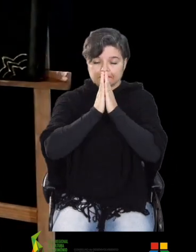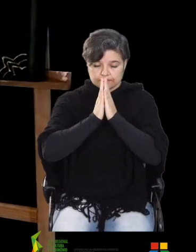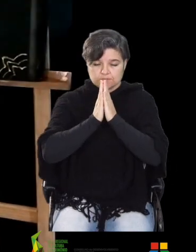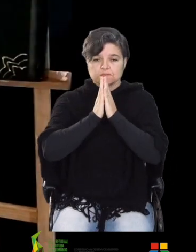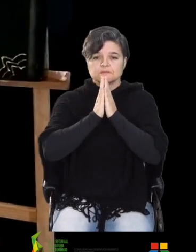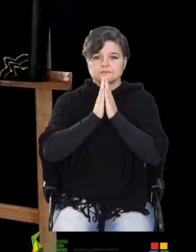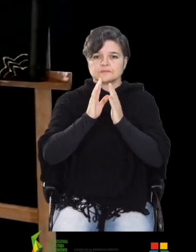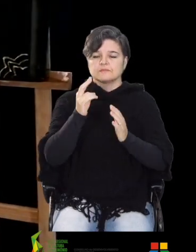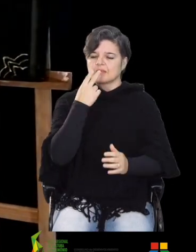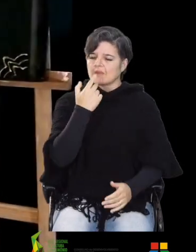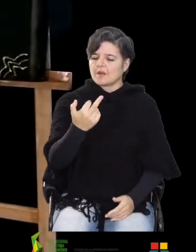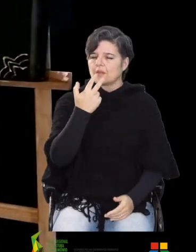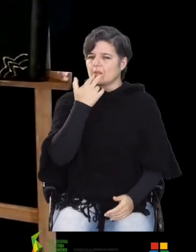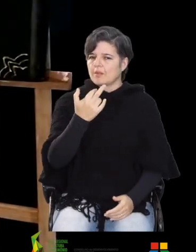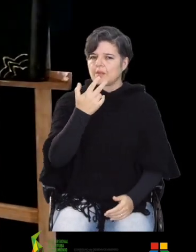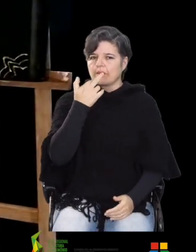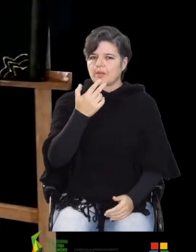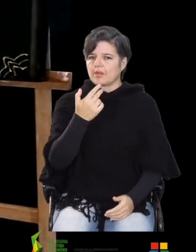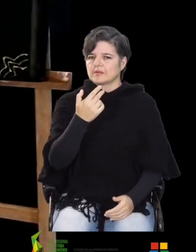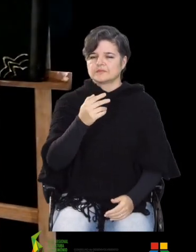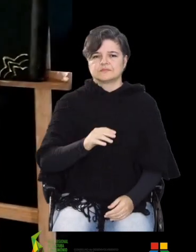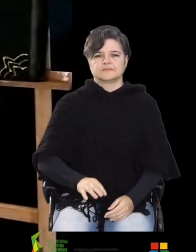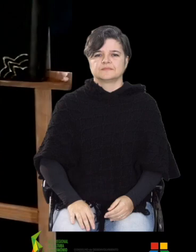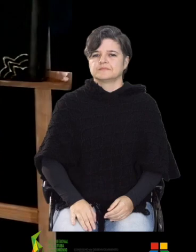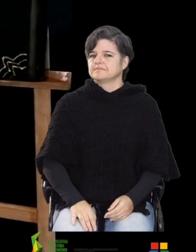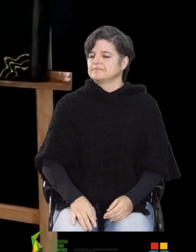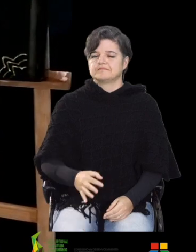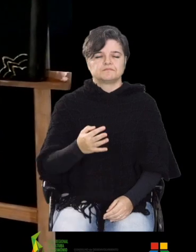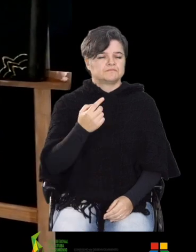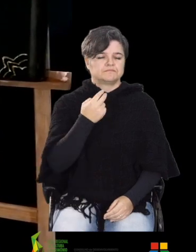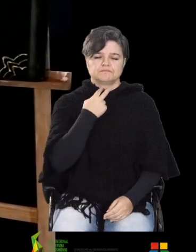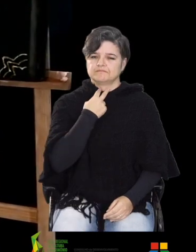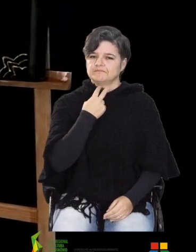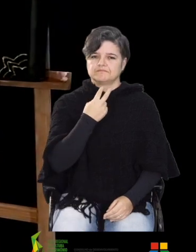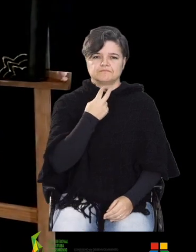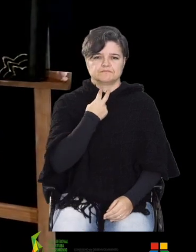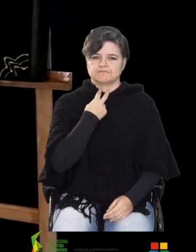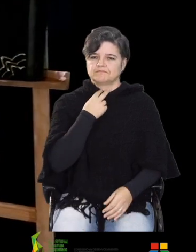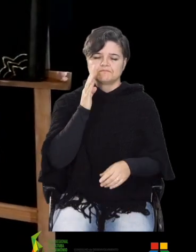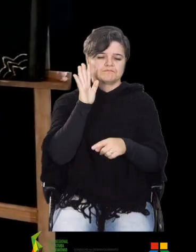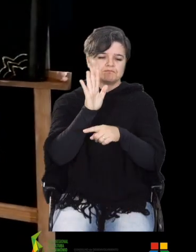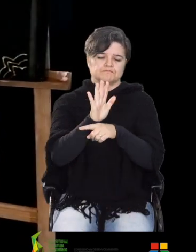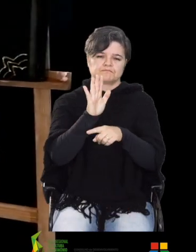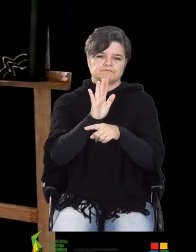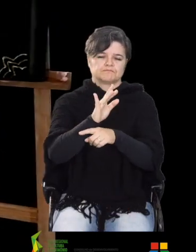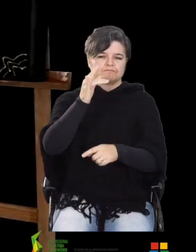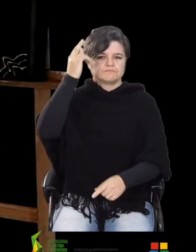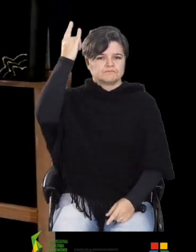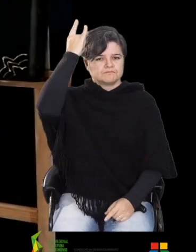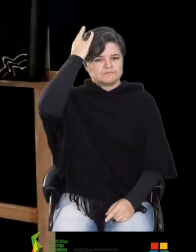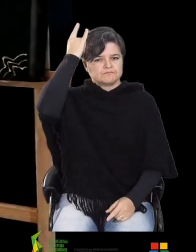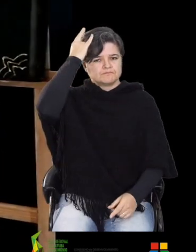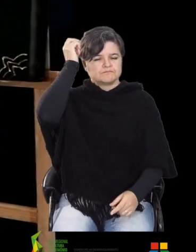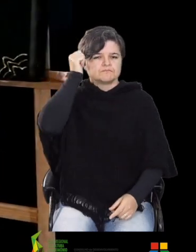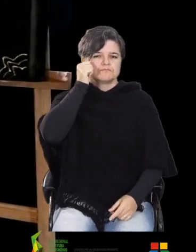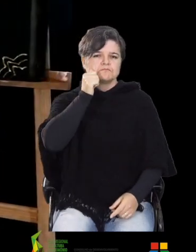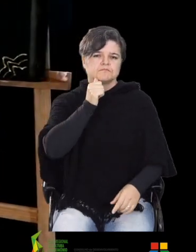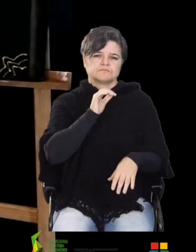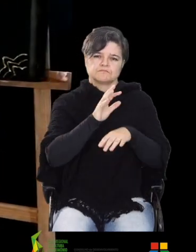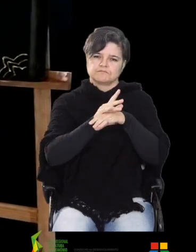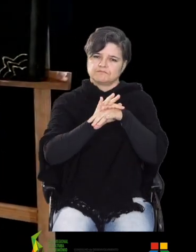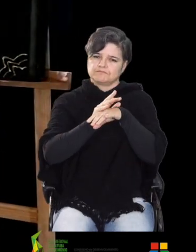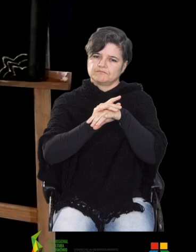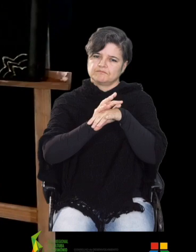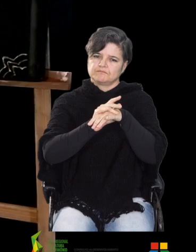aí betão tá com dor mas eles também não conseguiram a cor